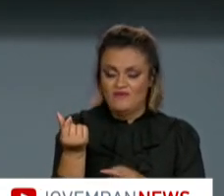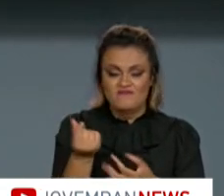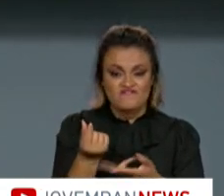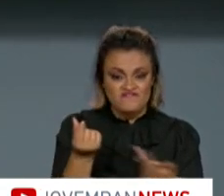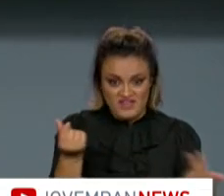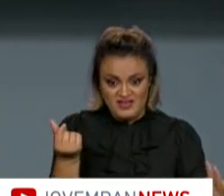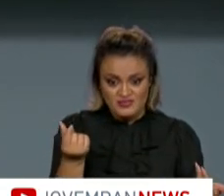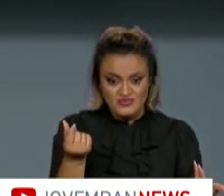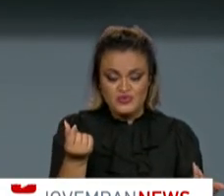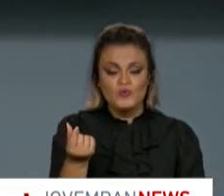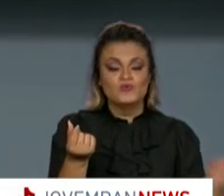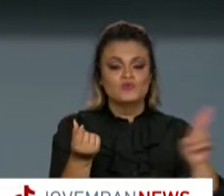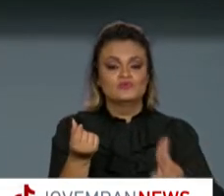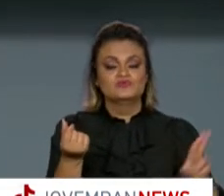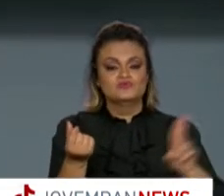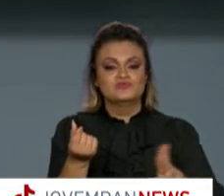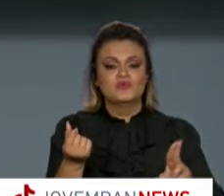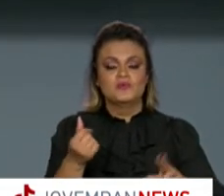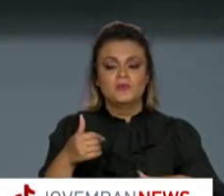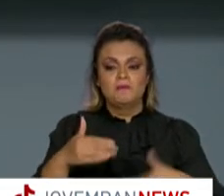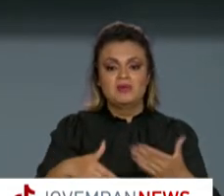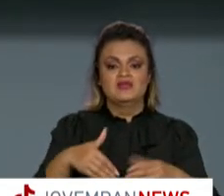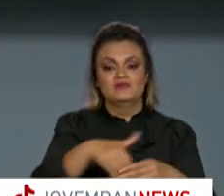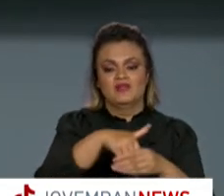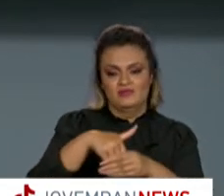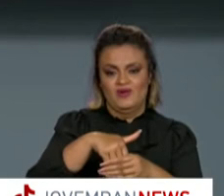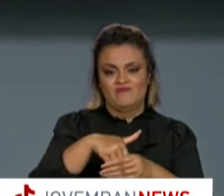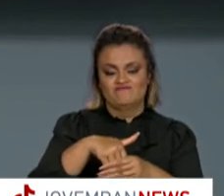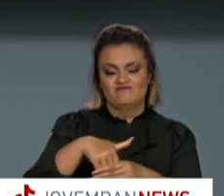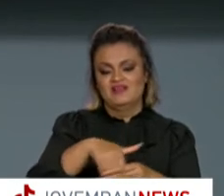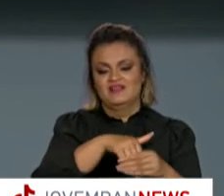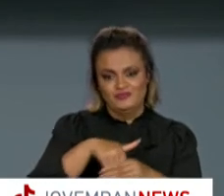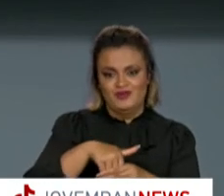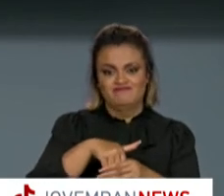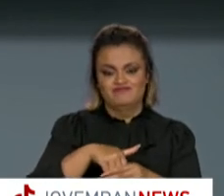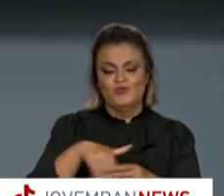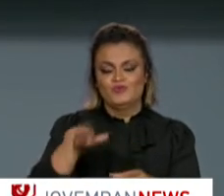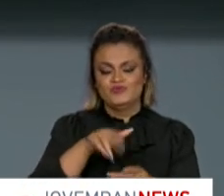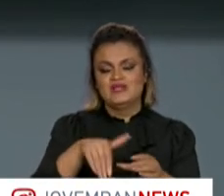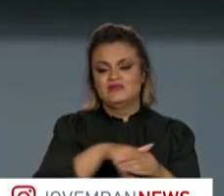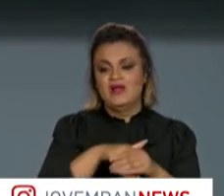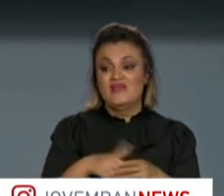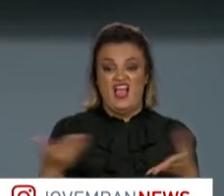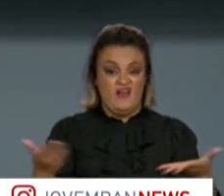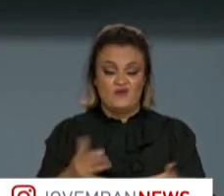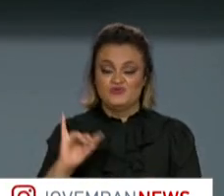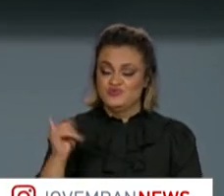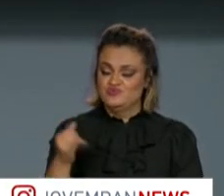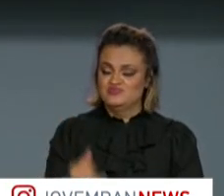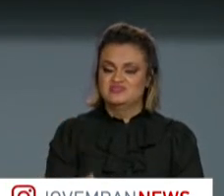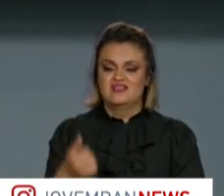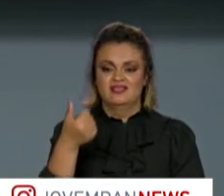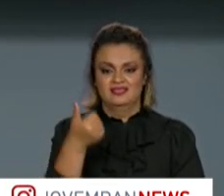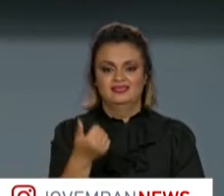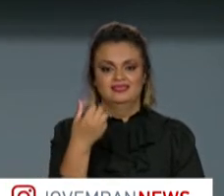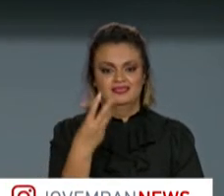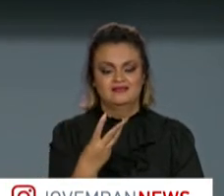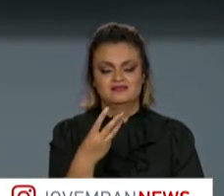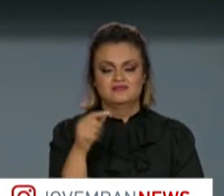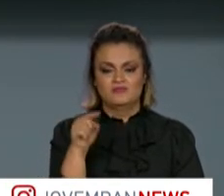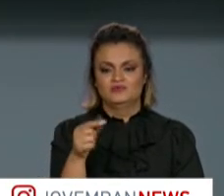né, utilizada no processo eleitoral. E nos legou uma taxa de juros de 13,75% por